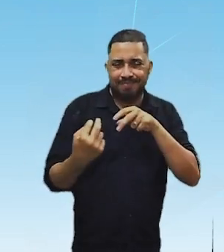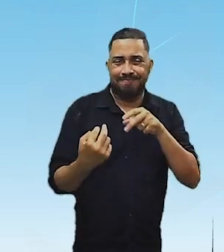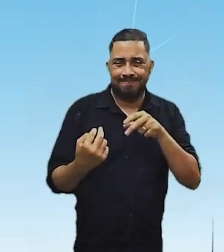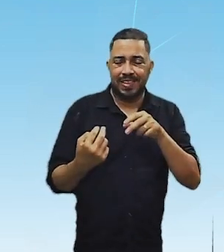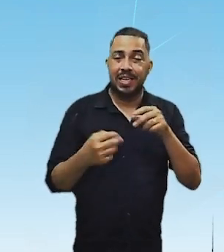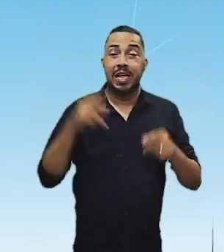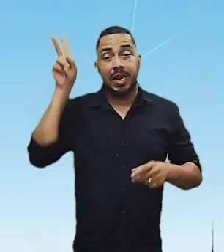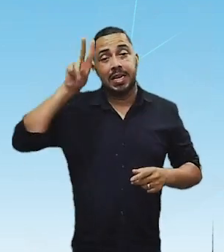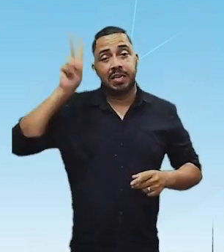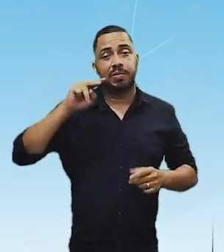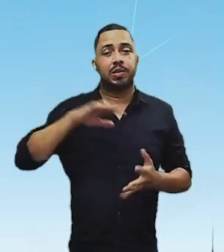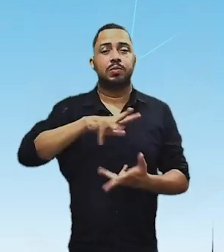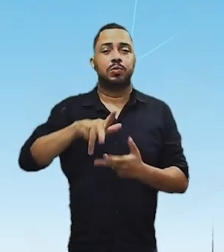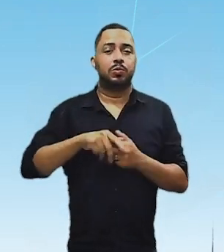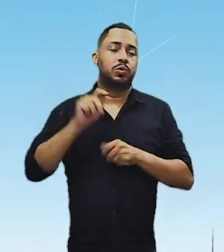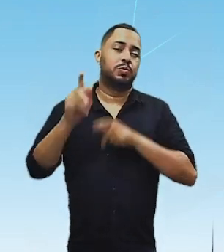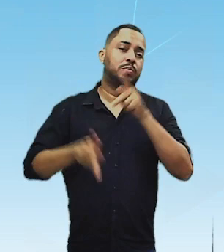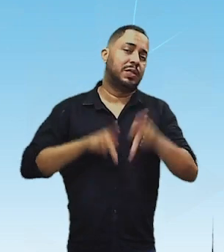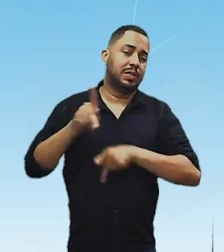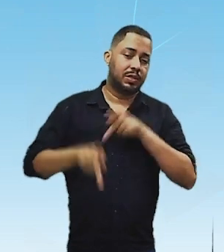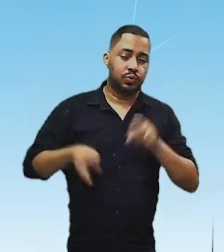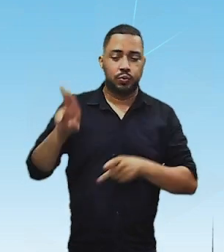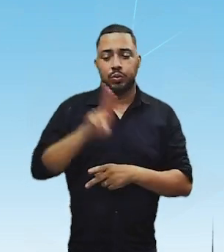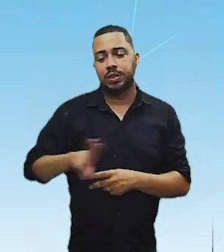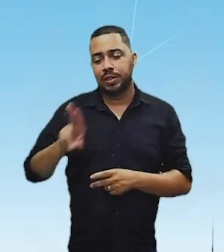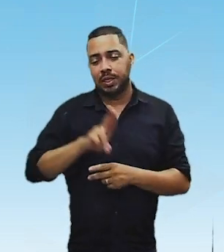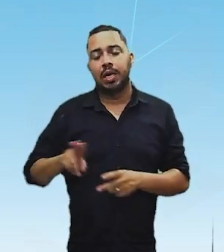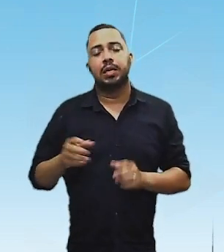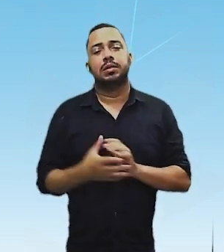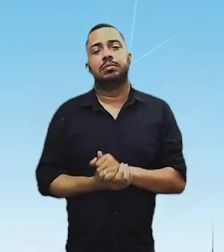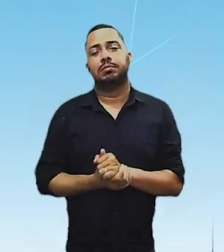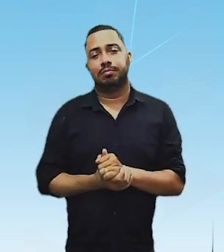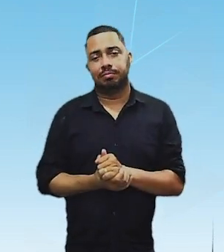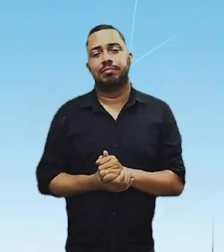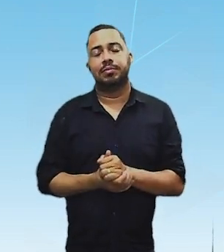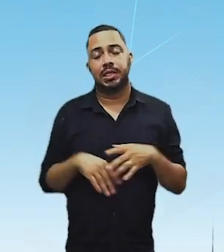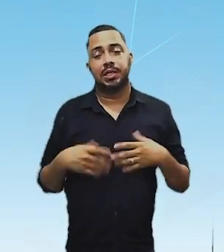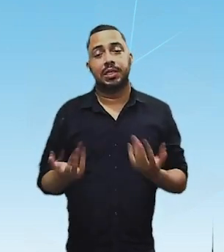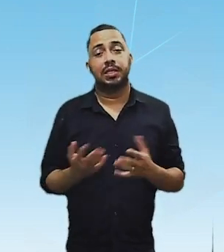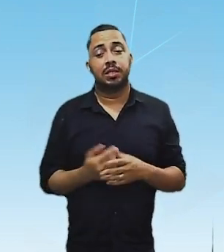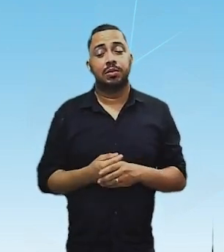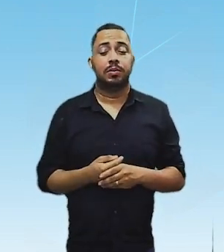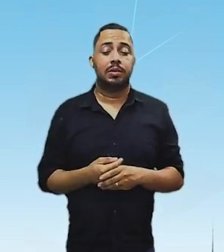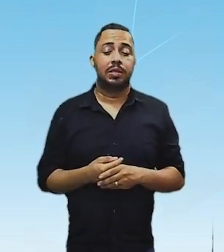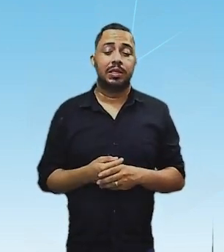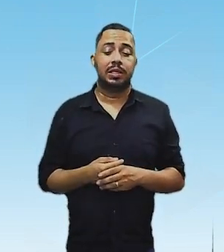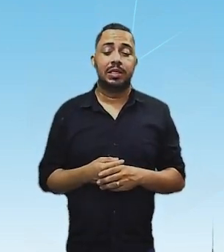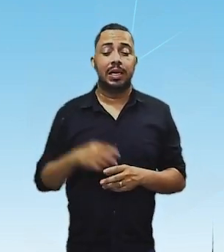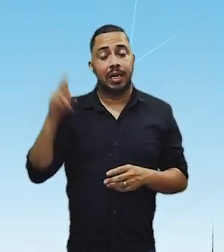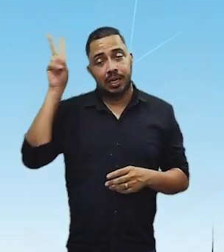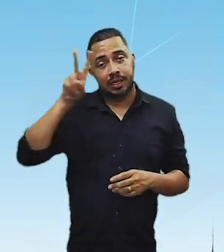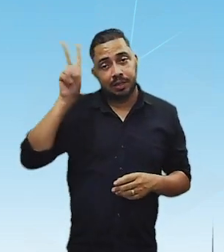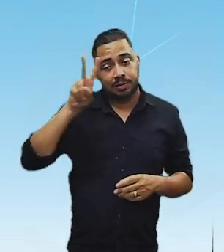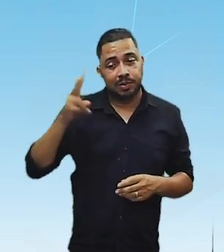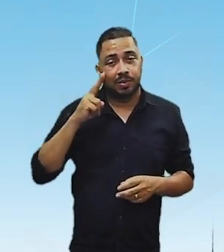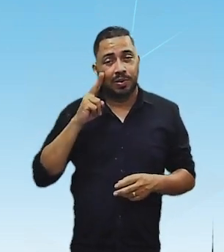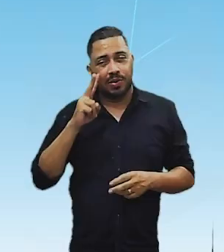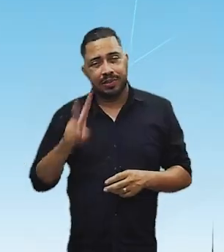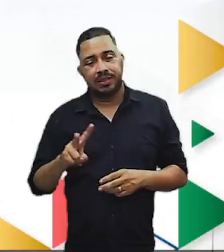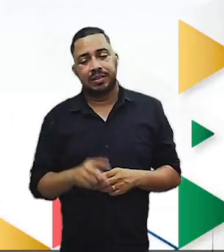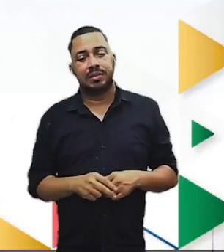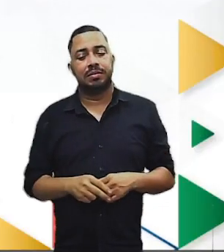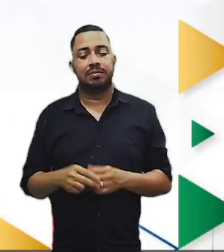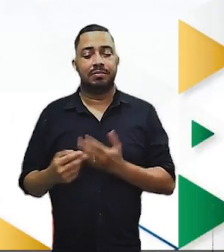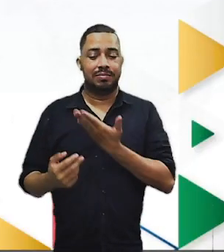justamente que no mundo publicitário utilizamos muito isso, certo? Então aqui, lembrem-se, olhem só, mais